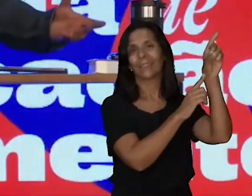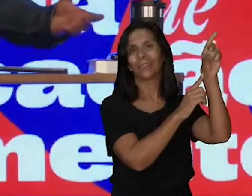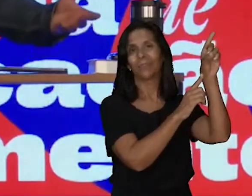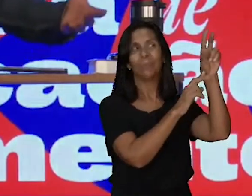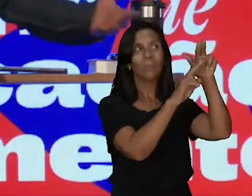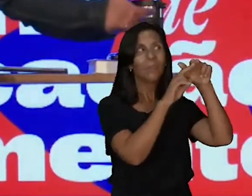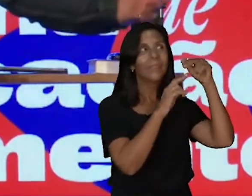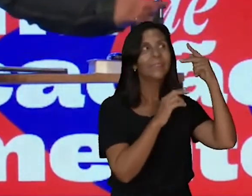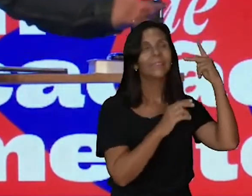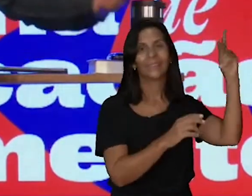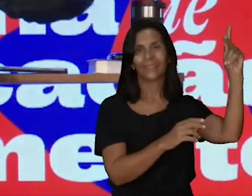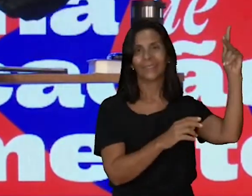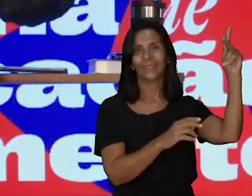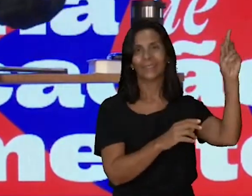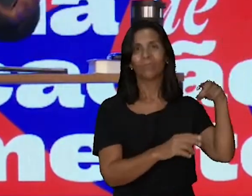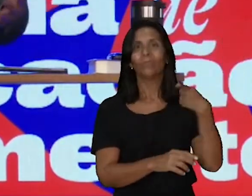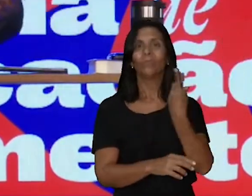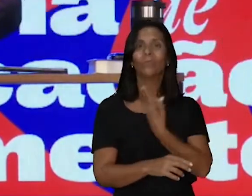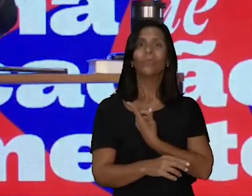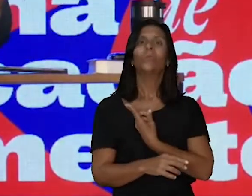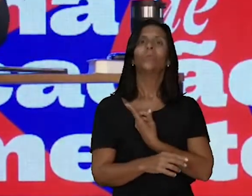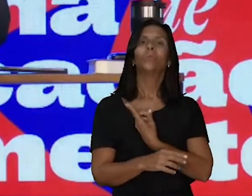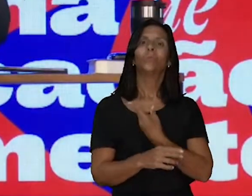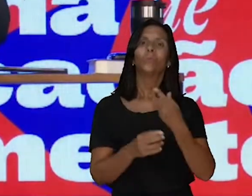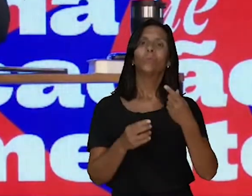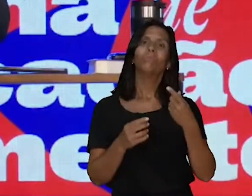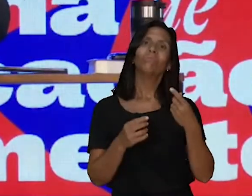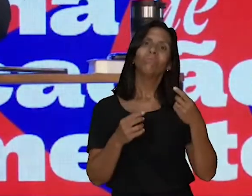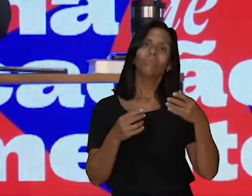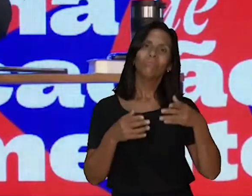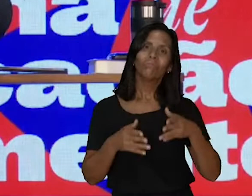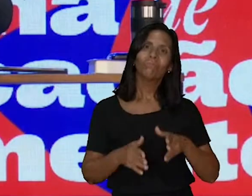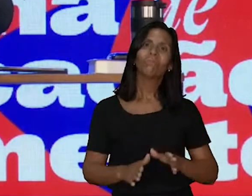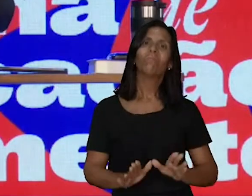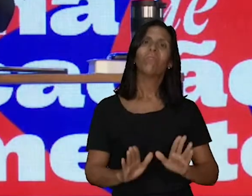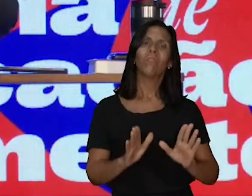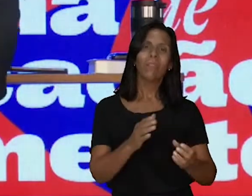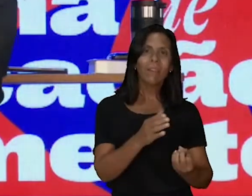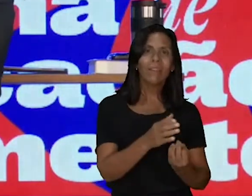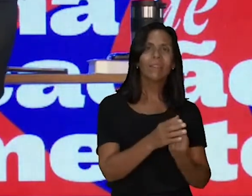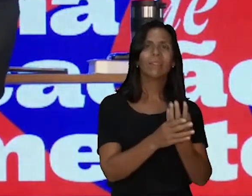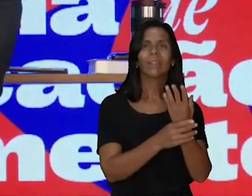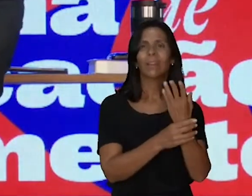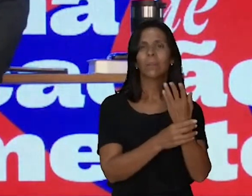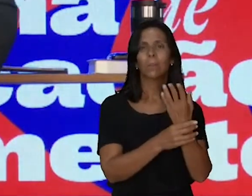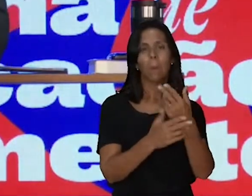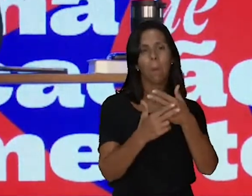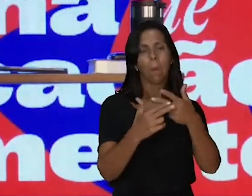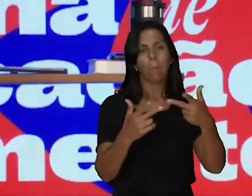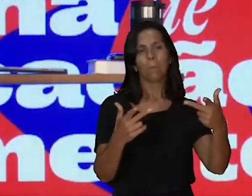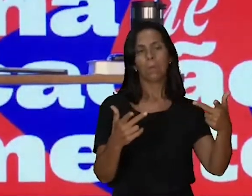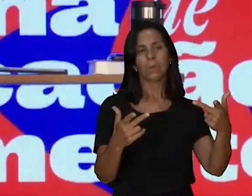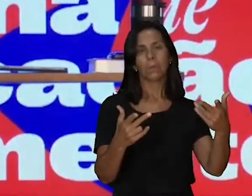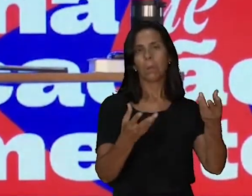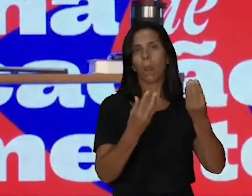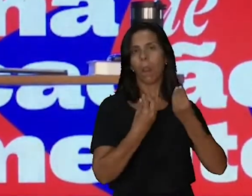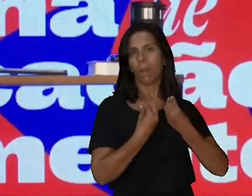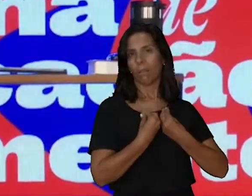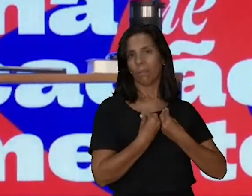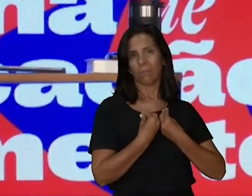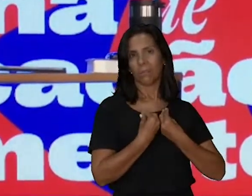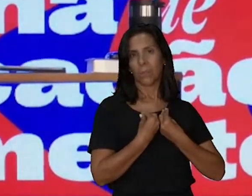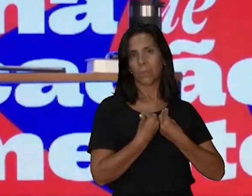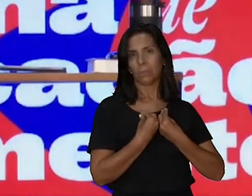criados para que as coisas tivessem a ver conosco. Uma das coisas que eu tenho repetido aqui